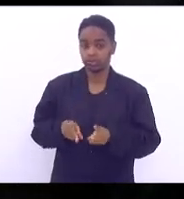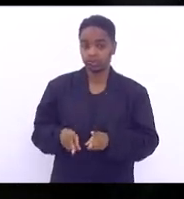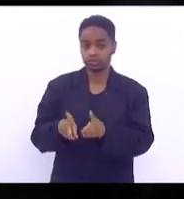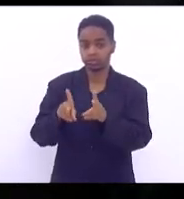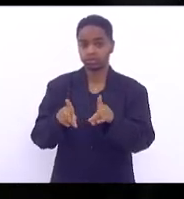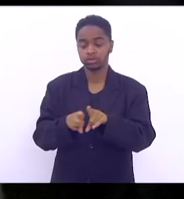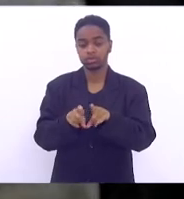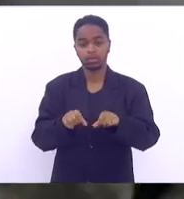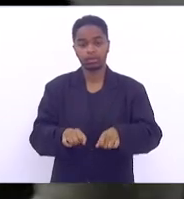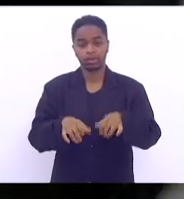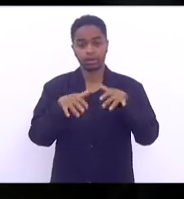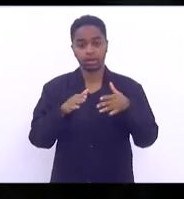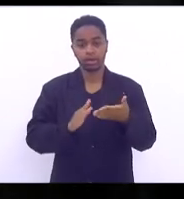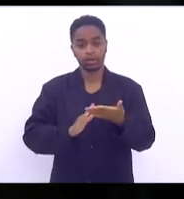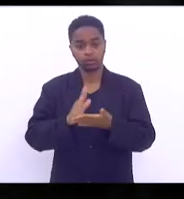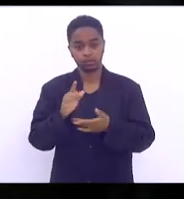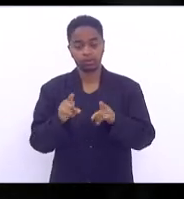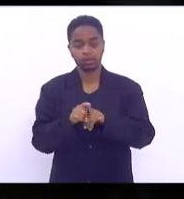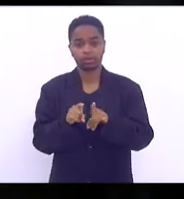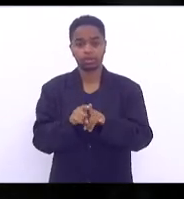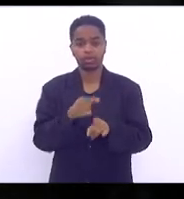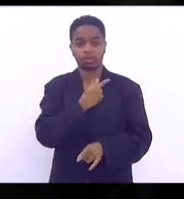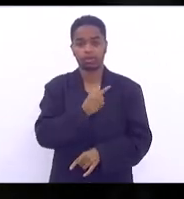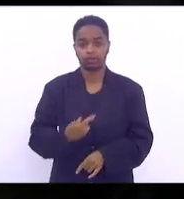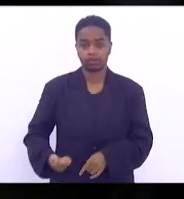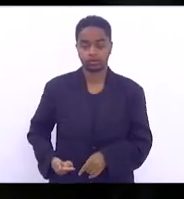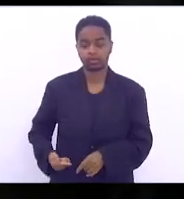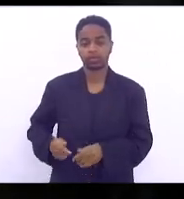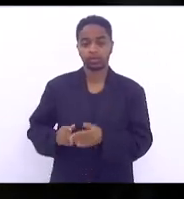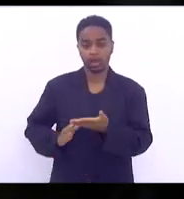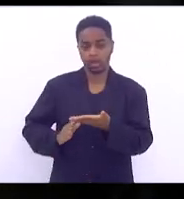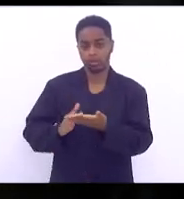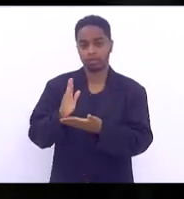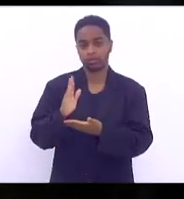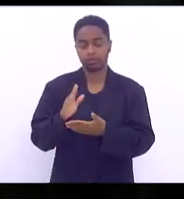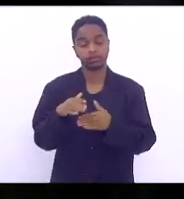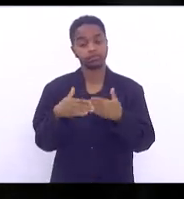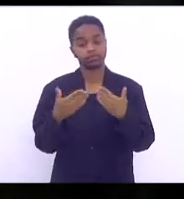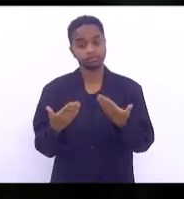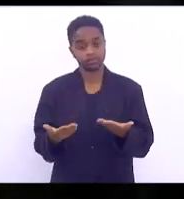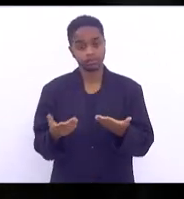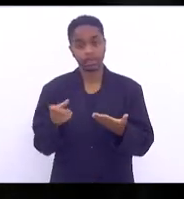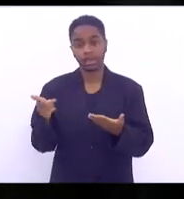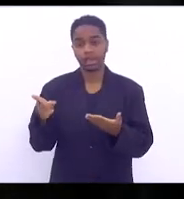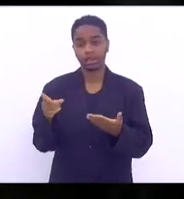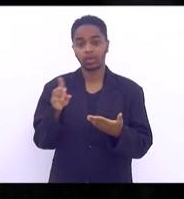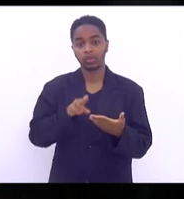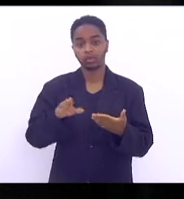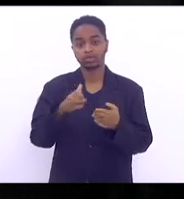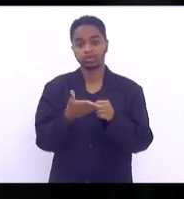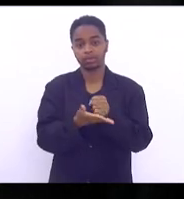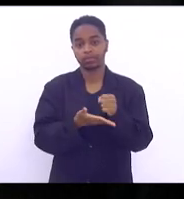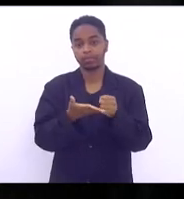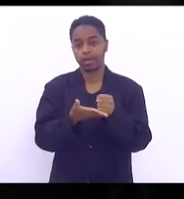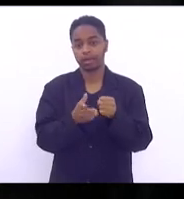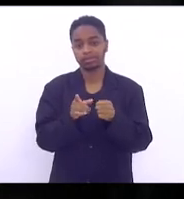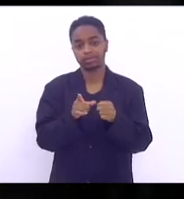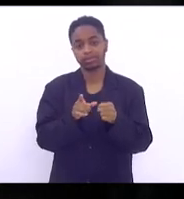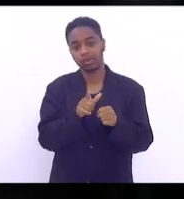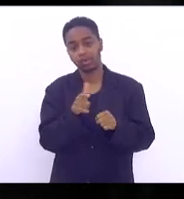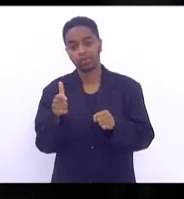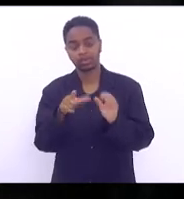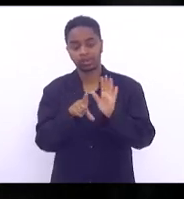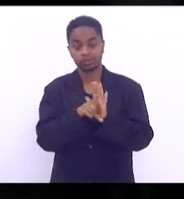plenário aprovou e o próprio governador sancionou. Então, ele se respalda nisso. Então, eu queria, se